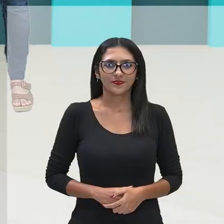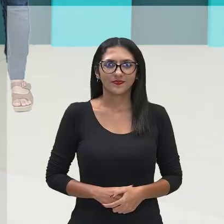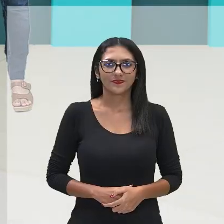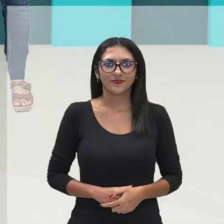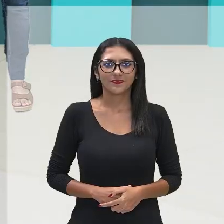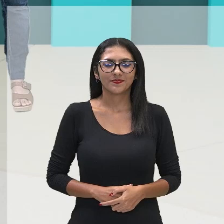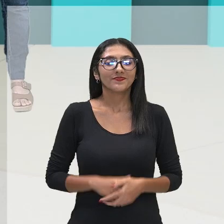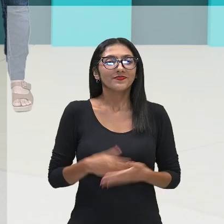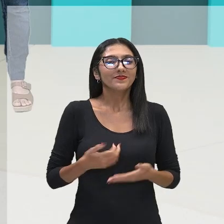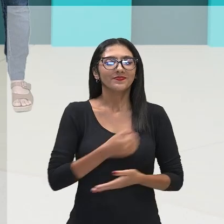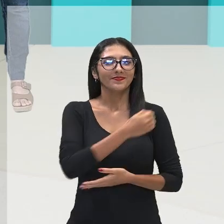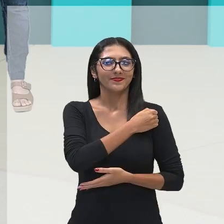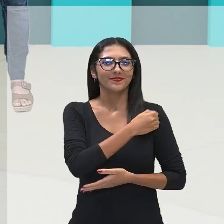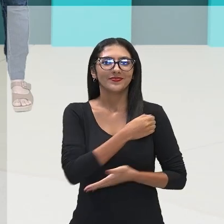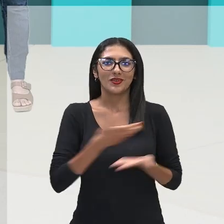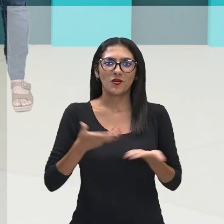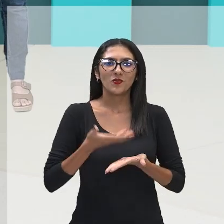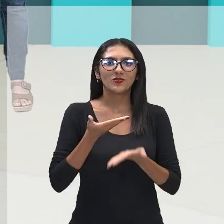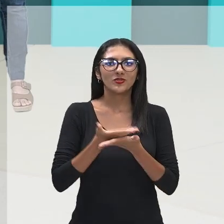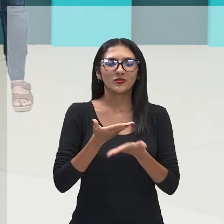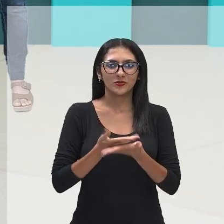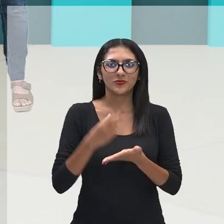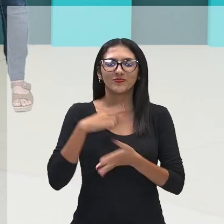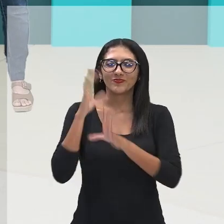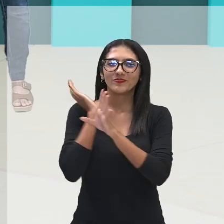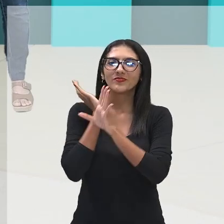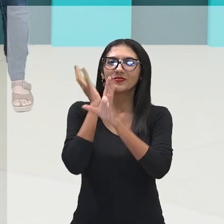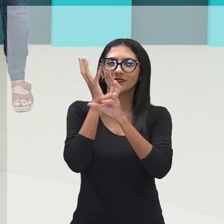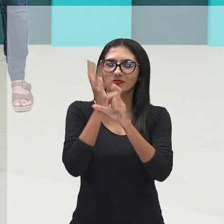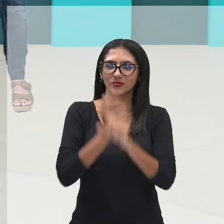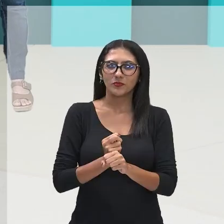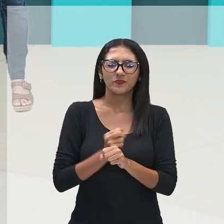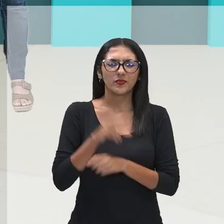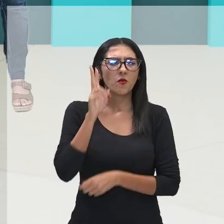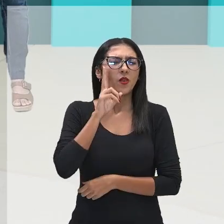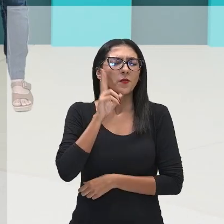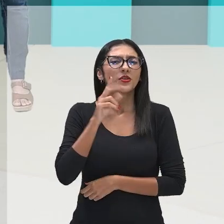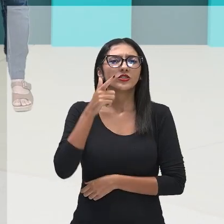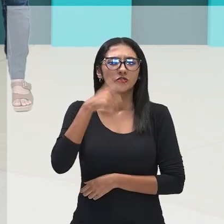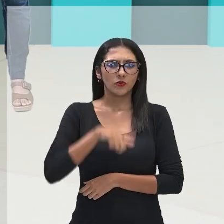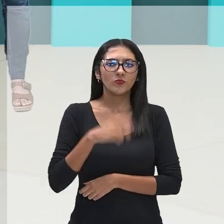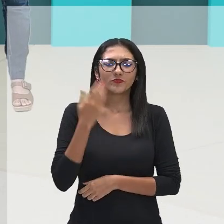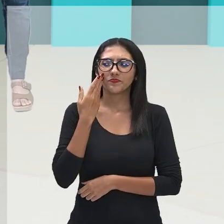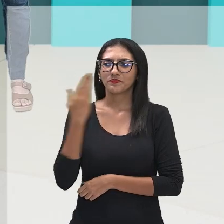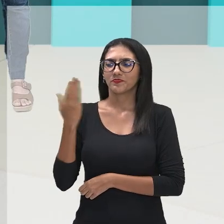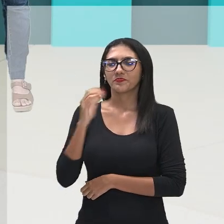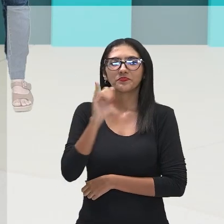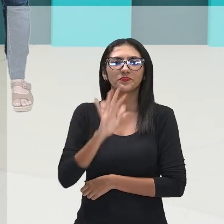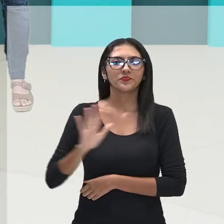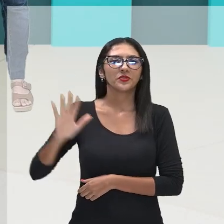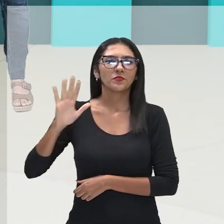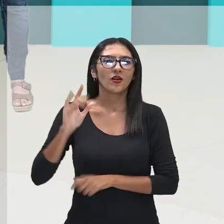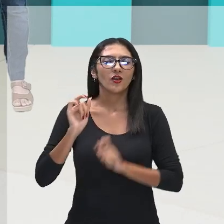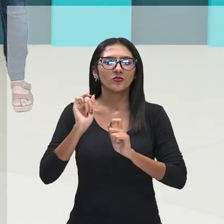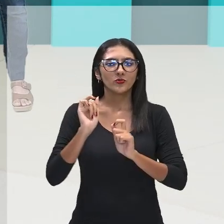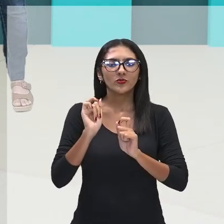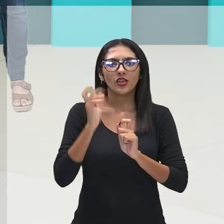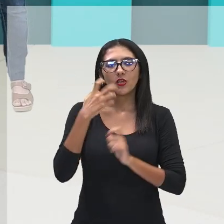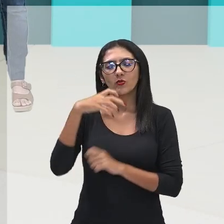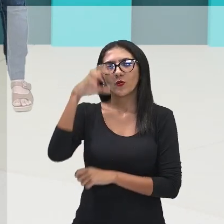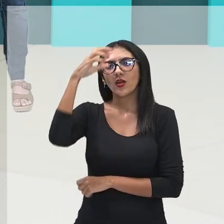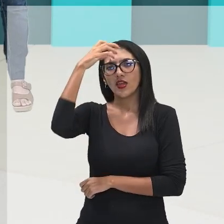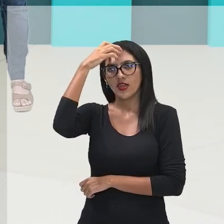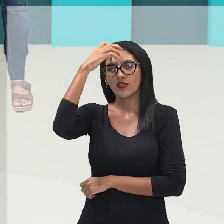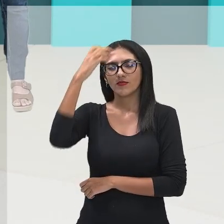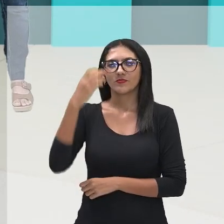Então, gente, nossa aula é de revisão e vamos relembrar uma imagem aqui que é do rei e o seu súdito,